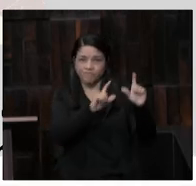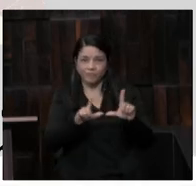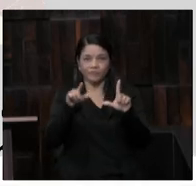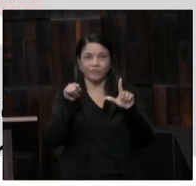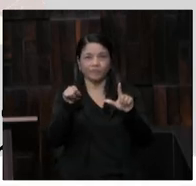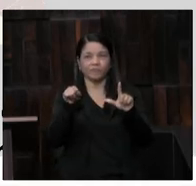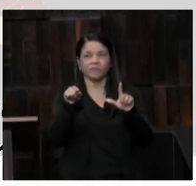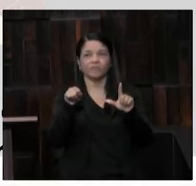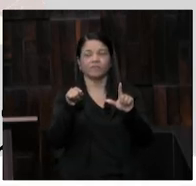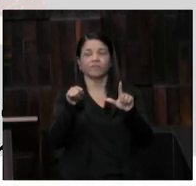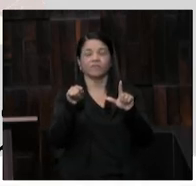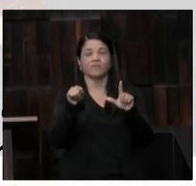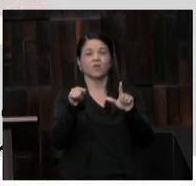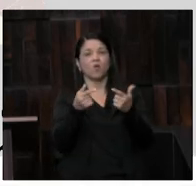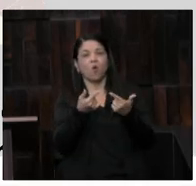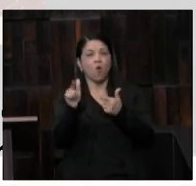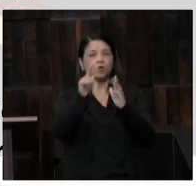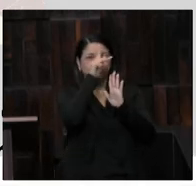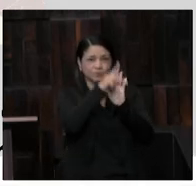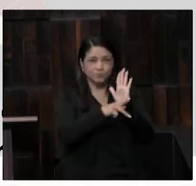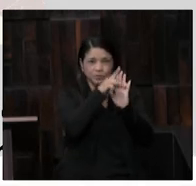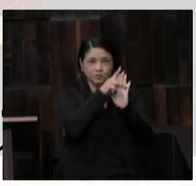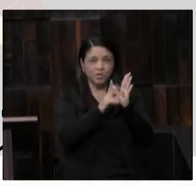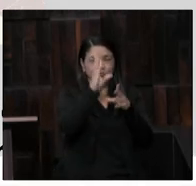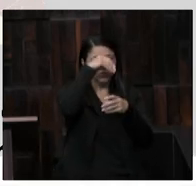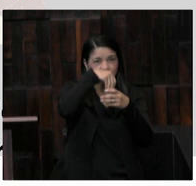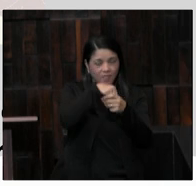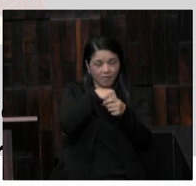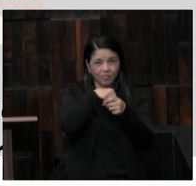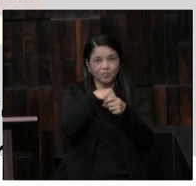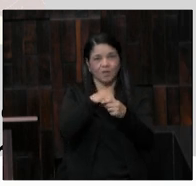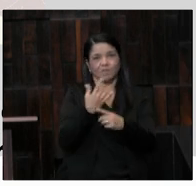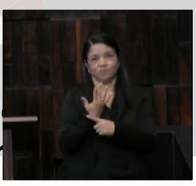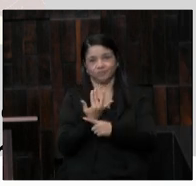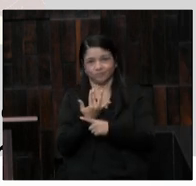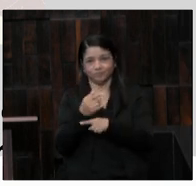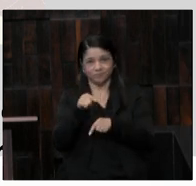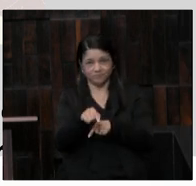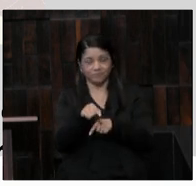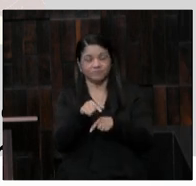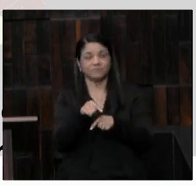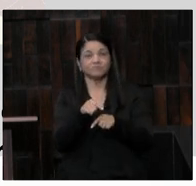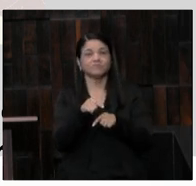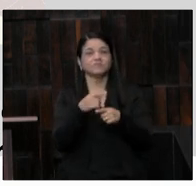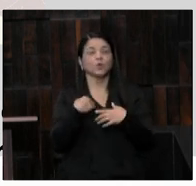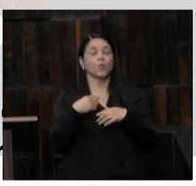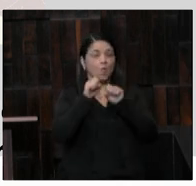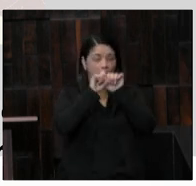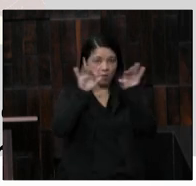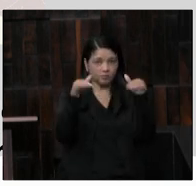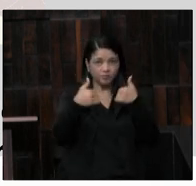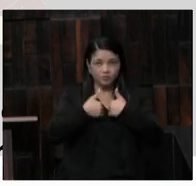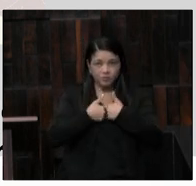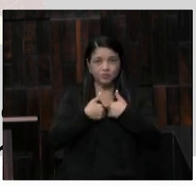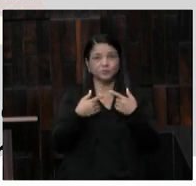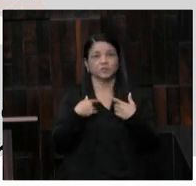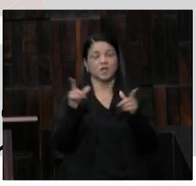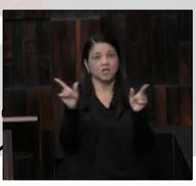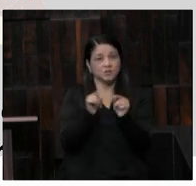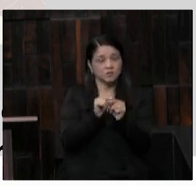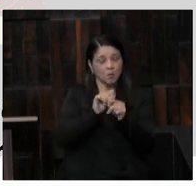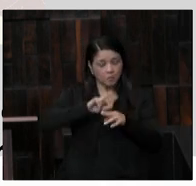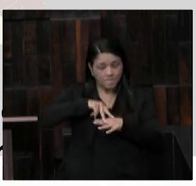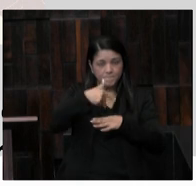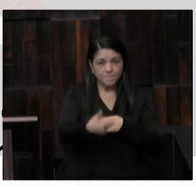Aqui eu trouxe um pouco dos outros projetos que a gente tem dentro do laboratório. Então, a gente, sim, tem esse projeto com autismo. Temos um para redução do risco de